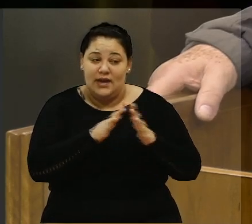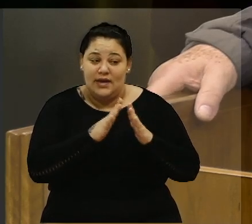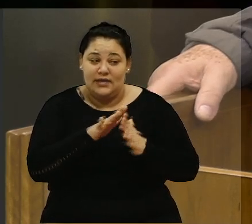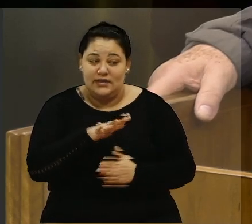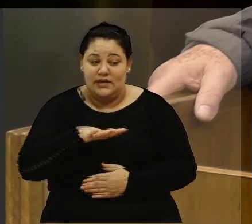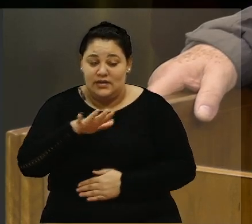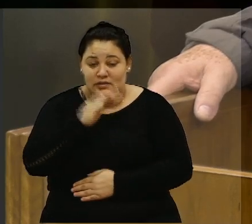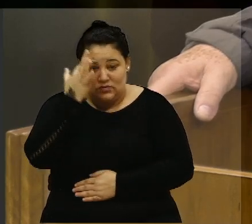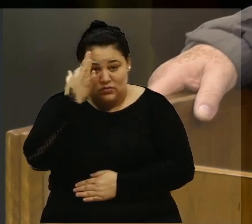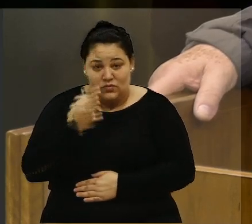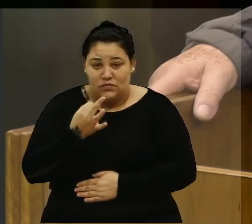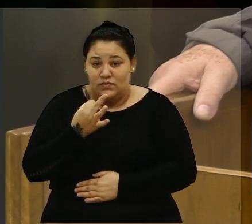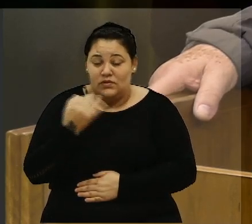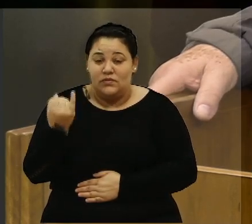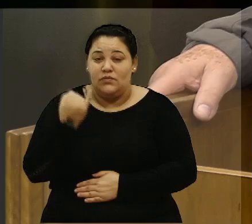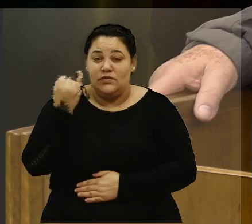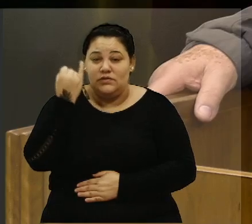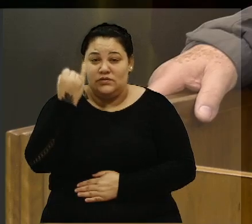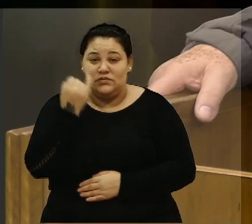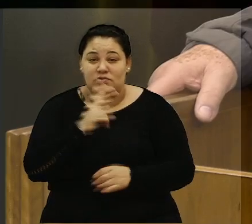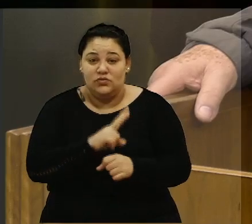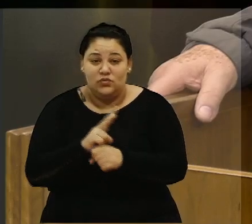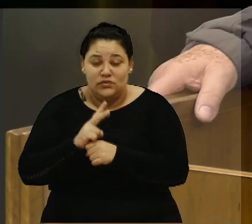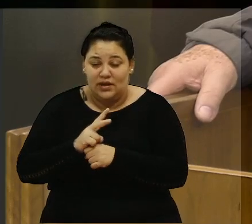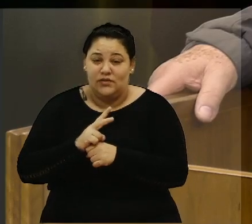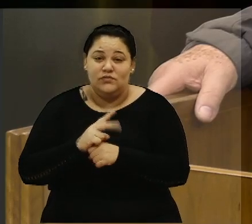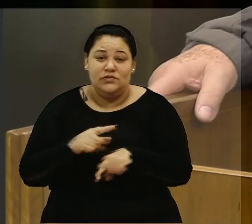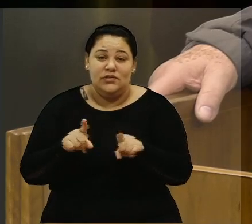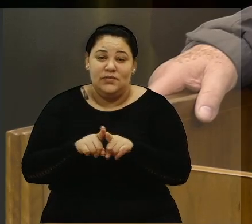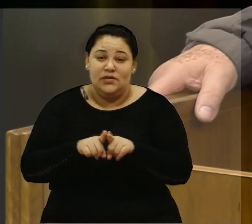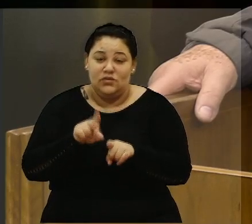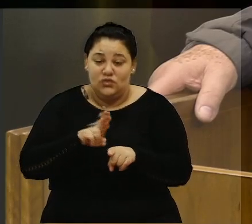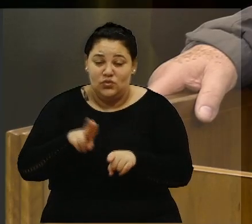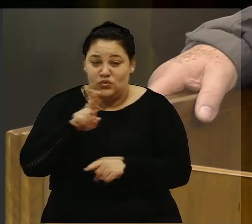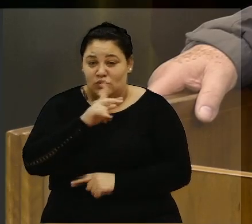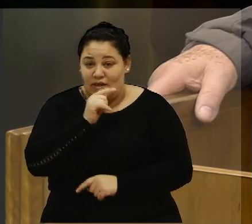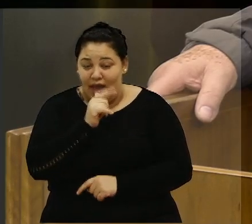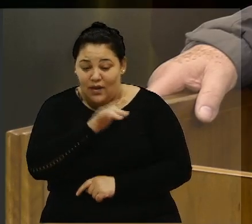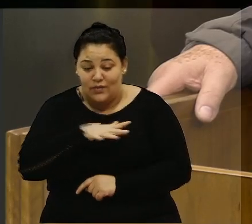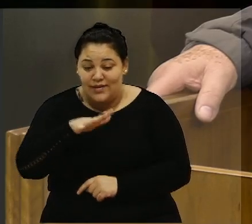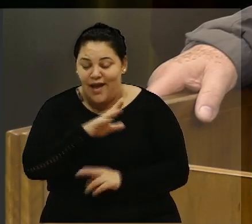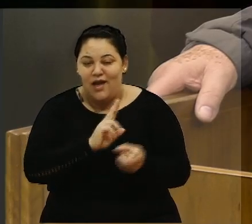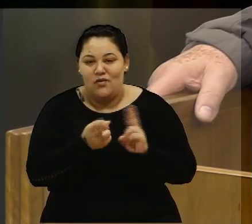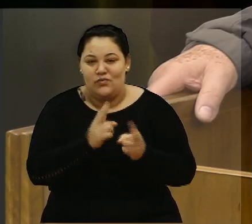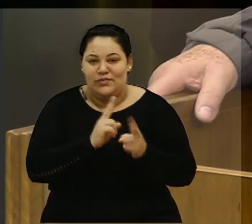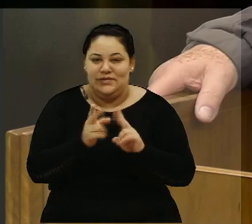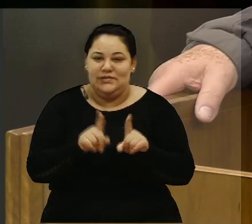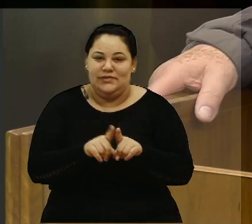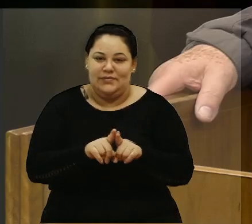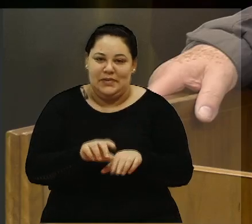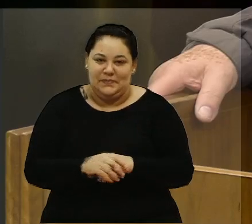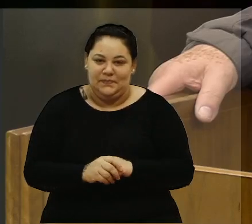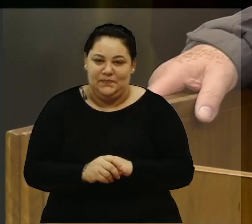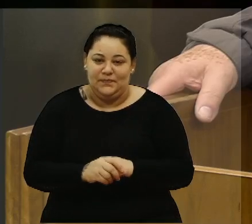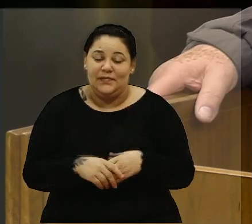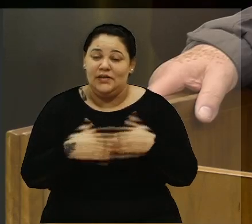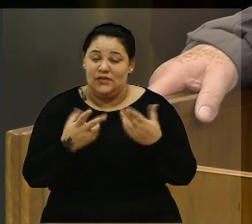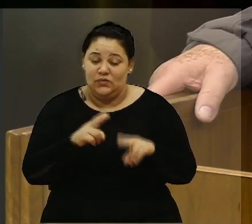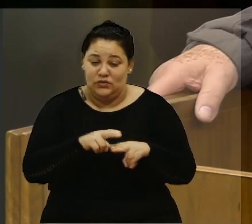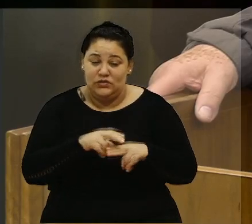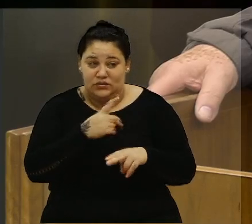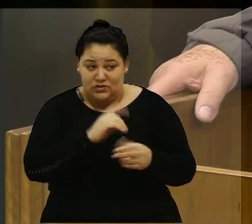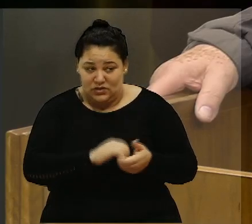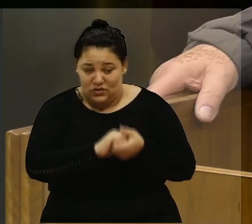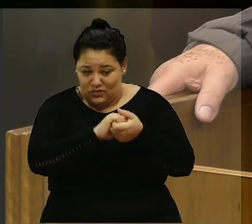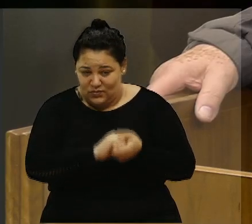importância da preservação das nascentes e do abastecimento de água da área urbana. Então, nesse sentido, lhe cumprimento,